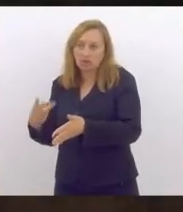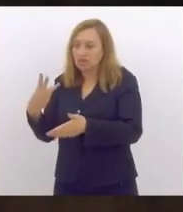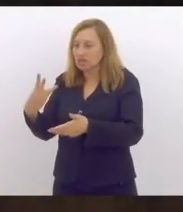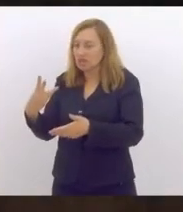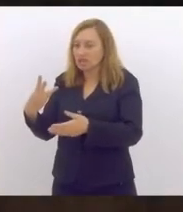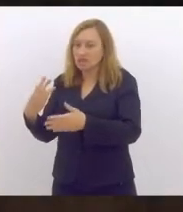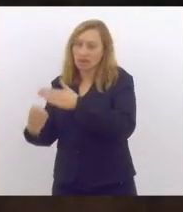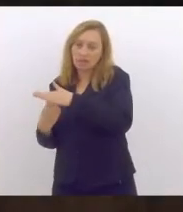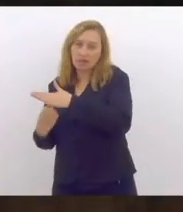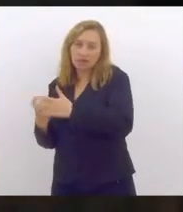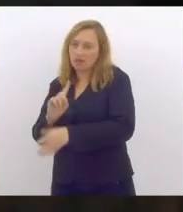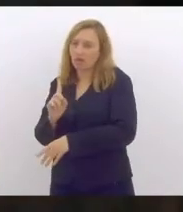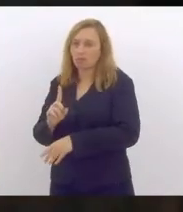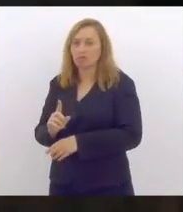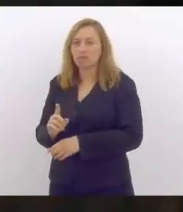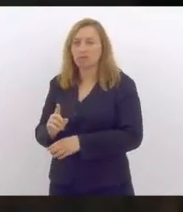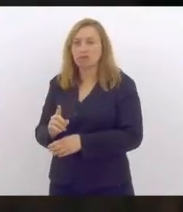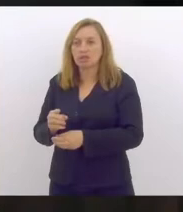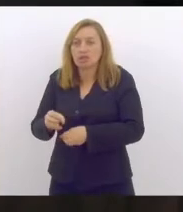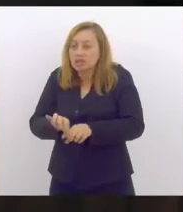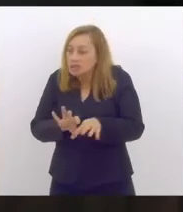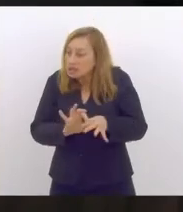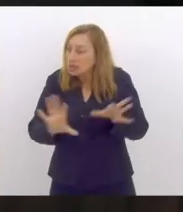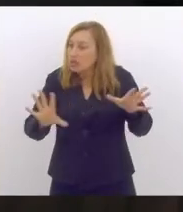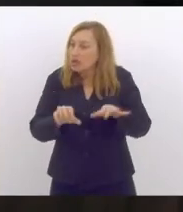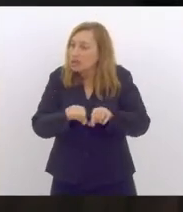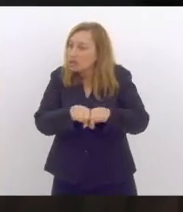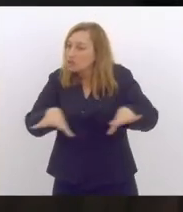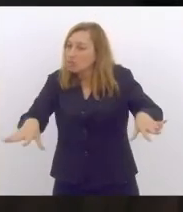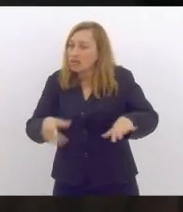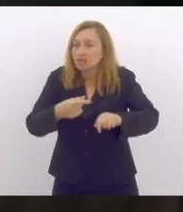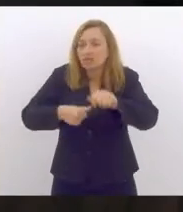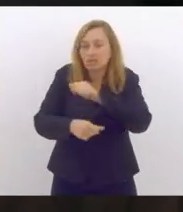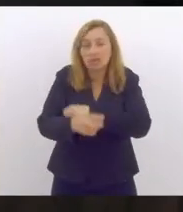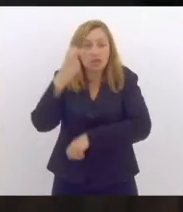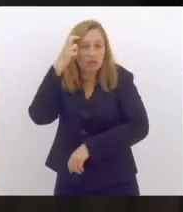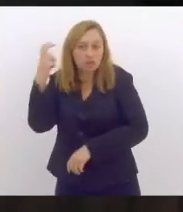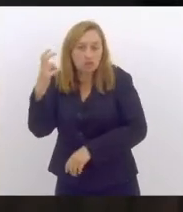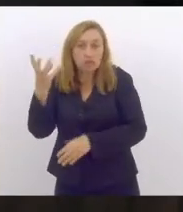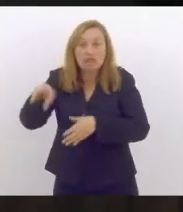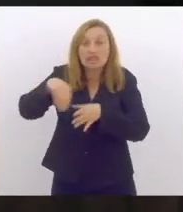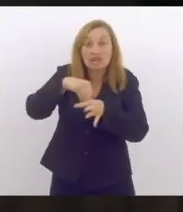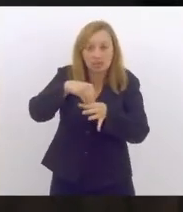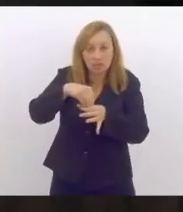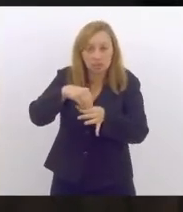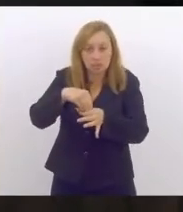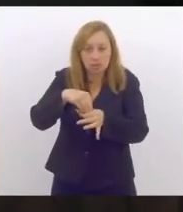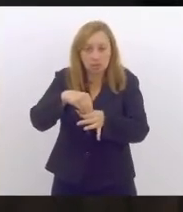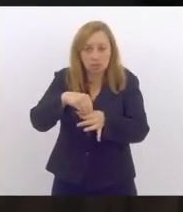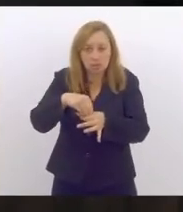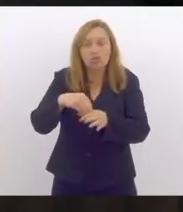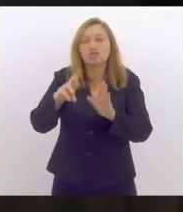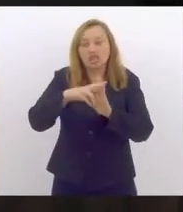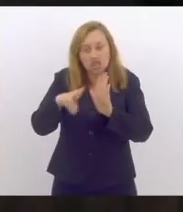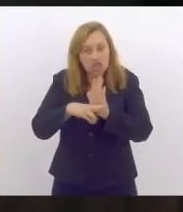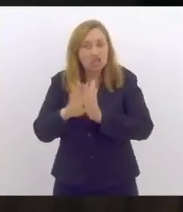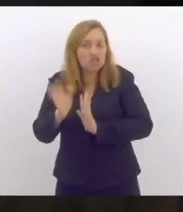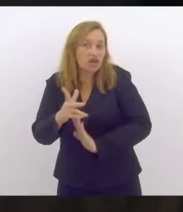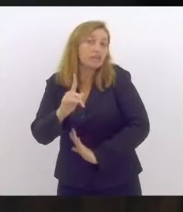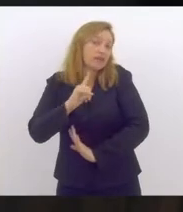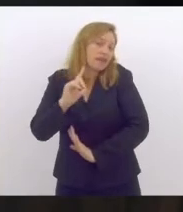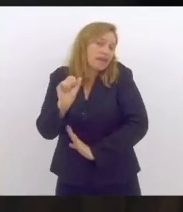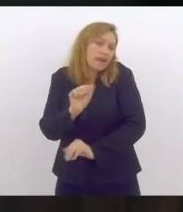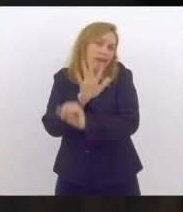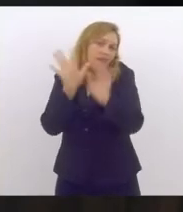claro, isso é um mérito para o projeto. A gente está democratizando o financiamento à cultura dentro das regras que já existem. A regra já é